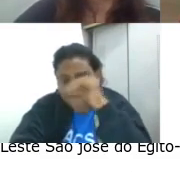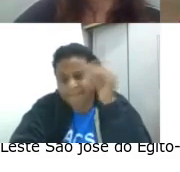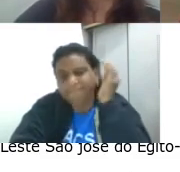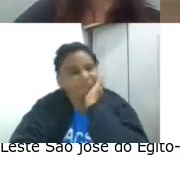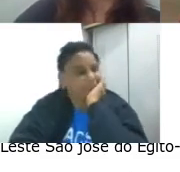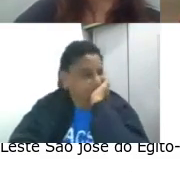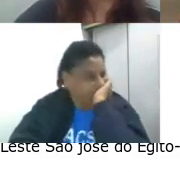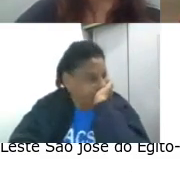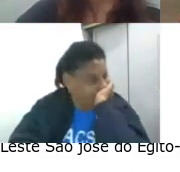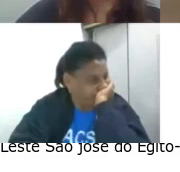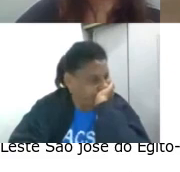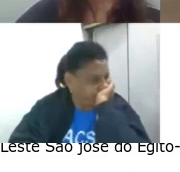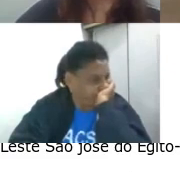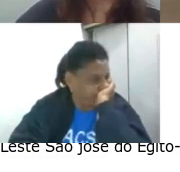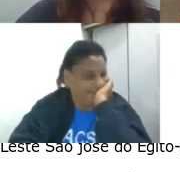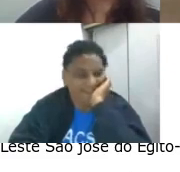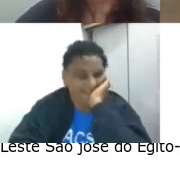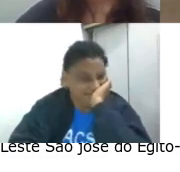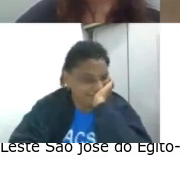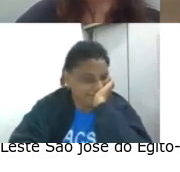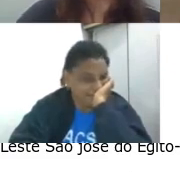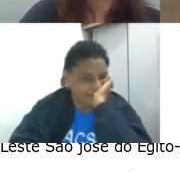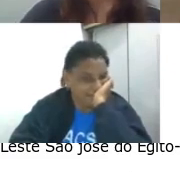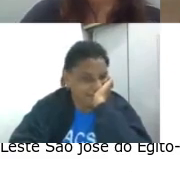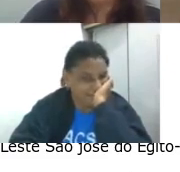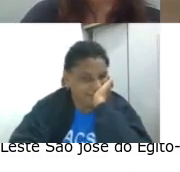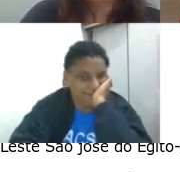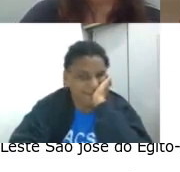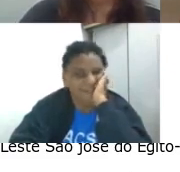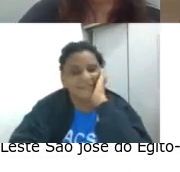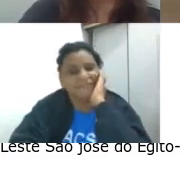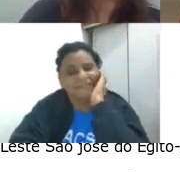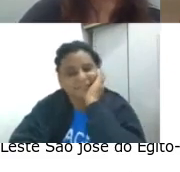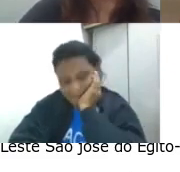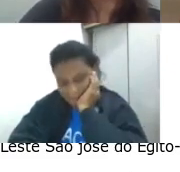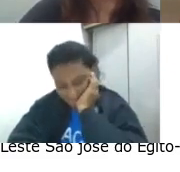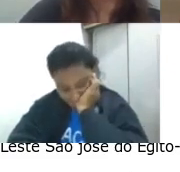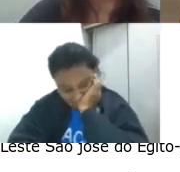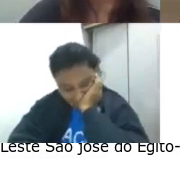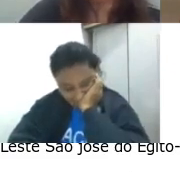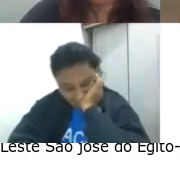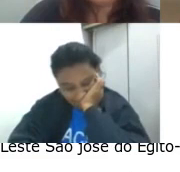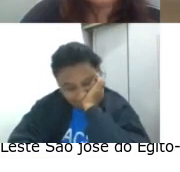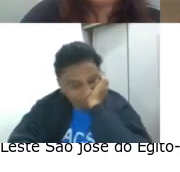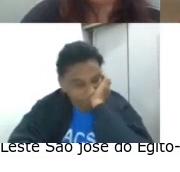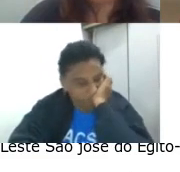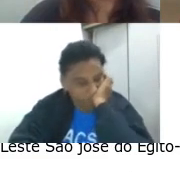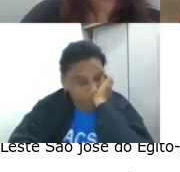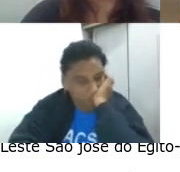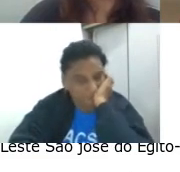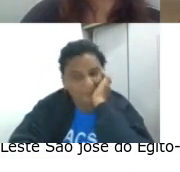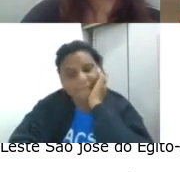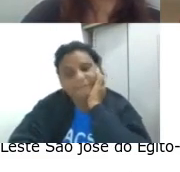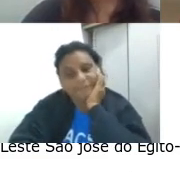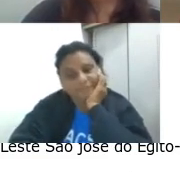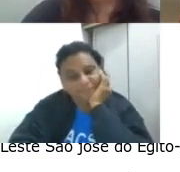sintetizou algumas atribuições importantes do agente comunitário de saúde para o controle da tuberculose divulgar para a comunidade a